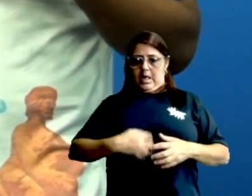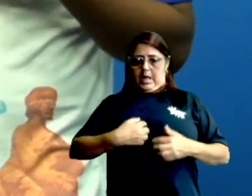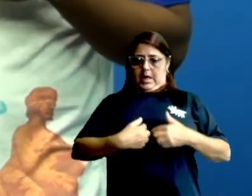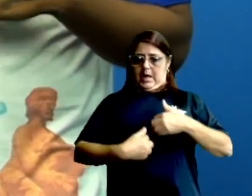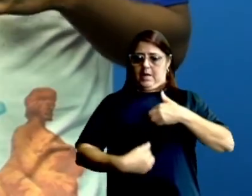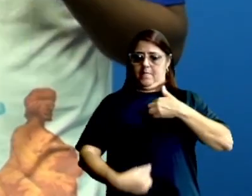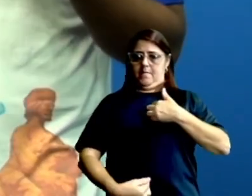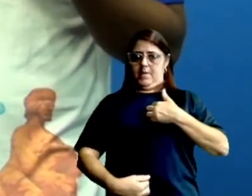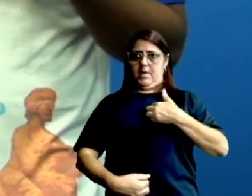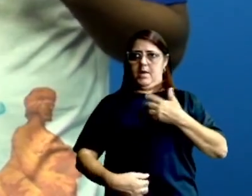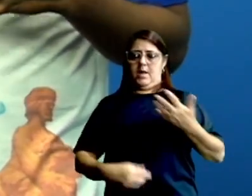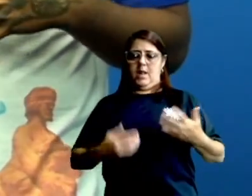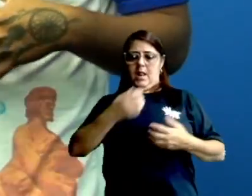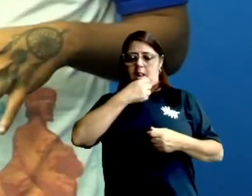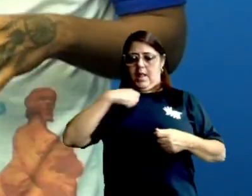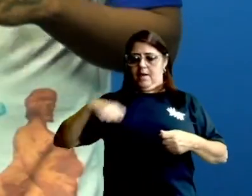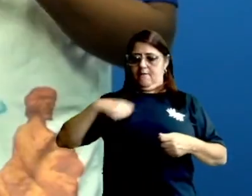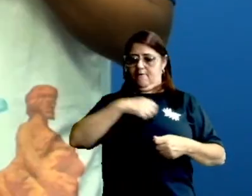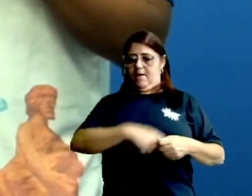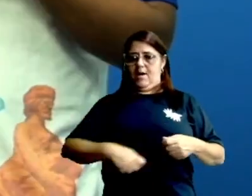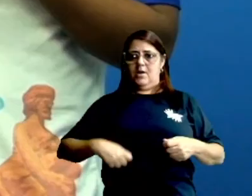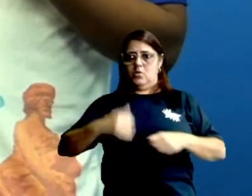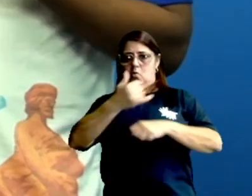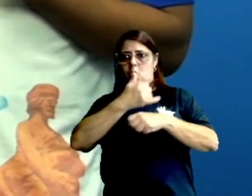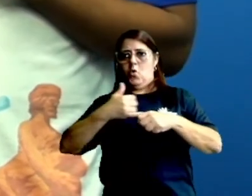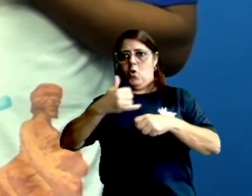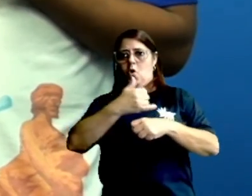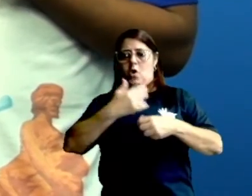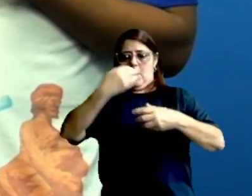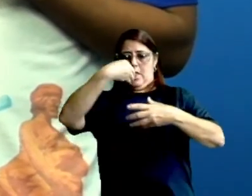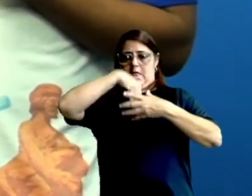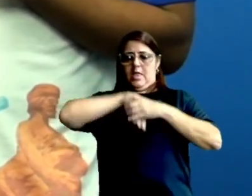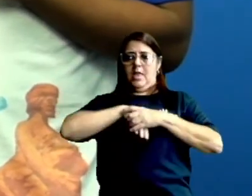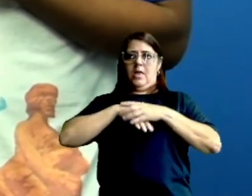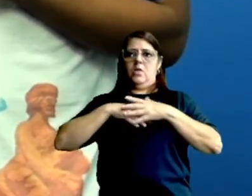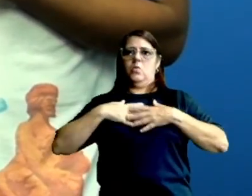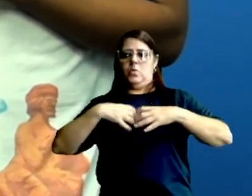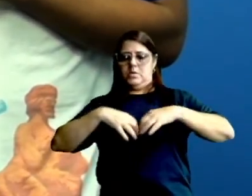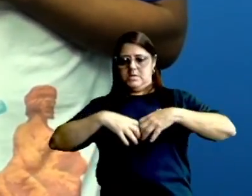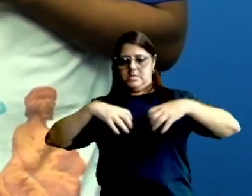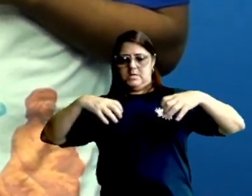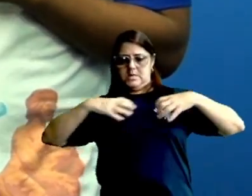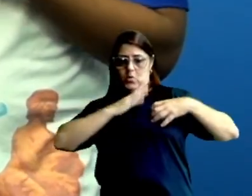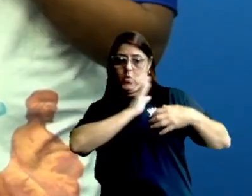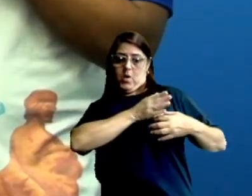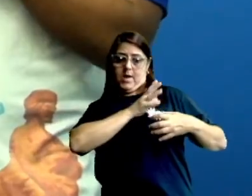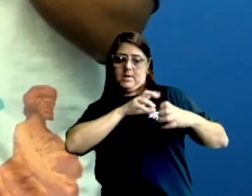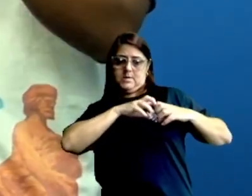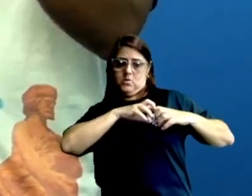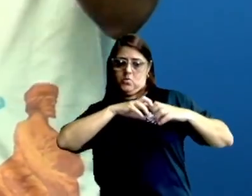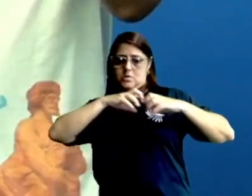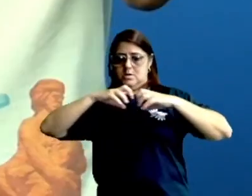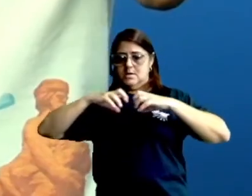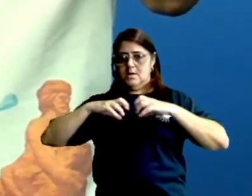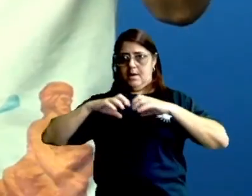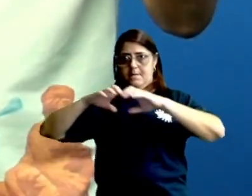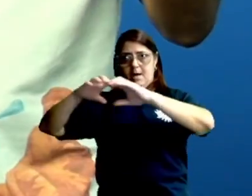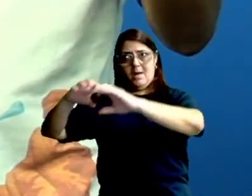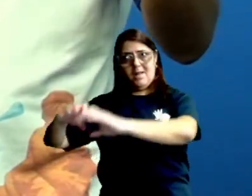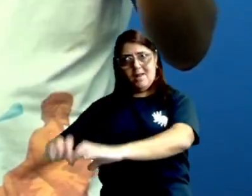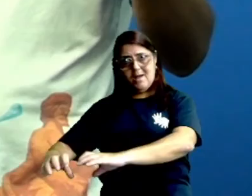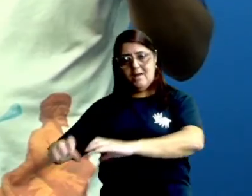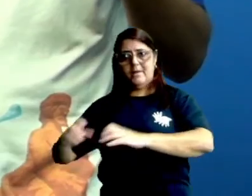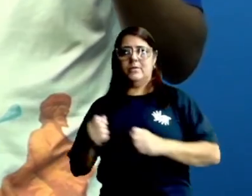dele era lavado com óleos com ervas né era a separado o coração daquele Faraó as